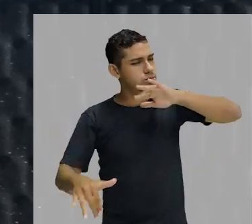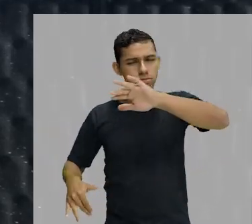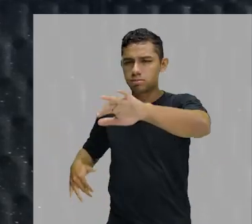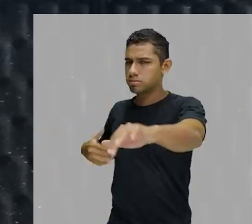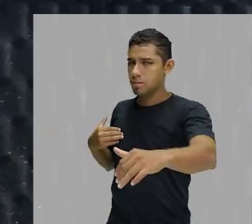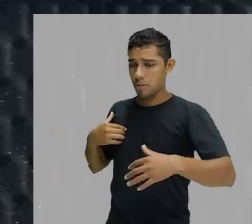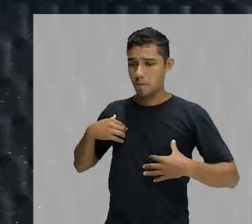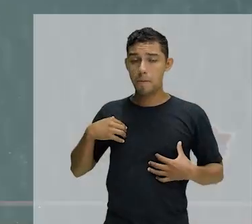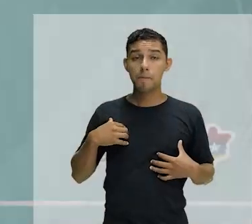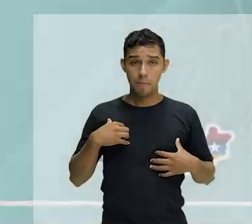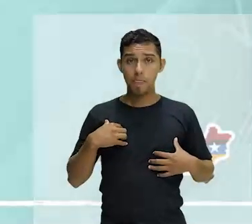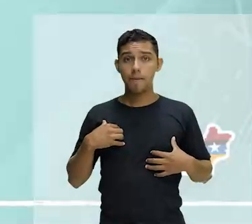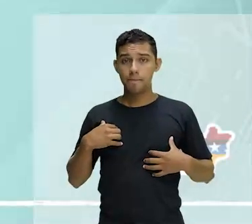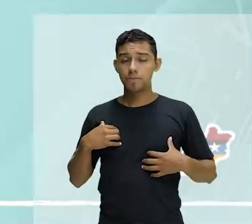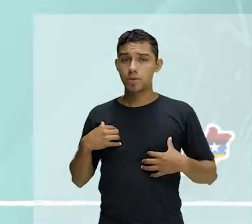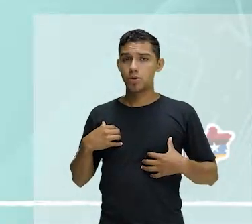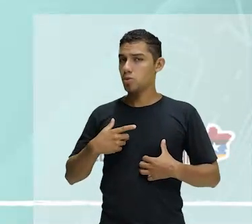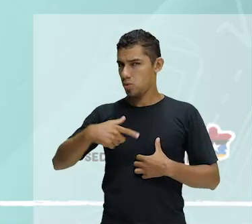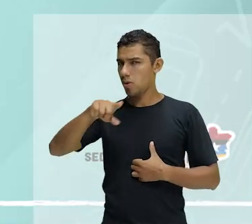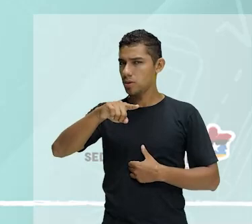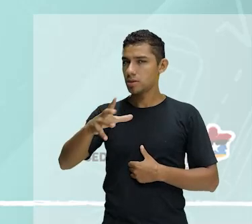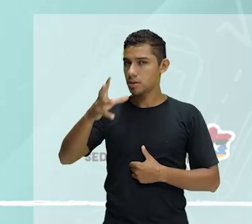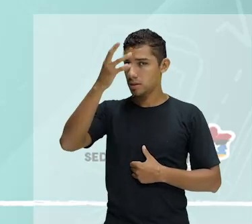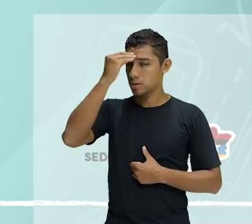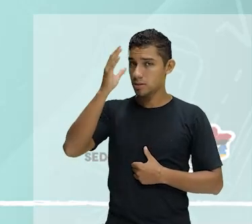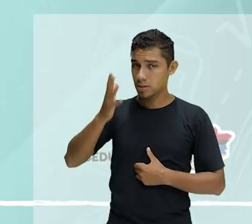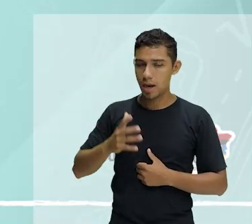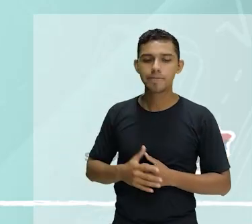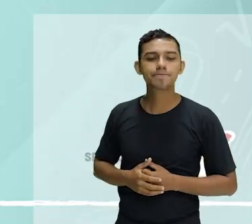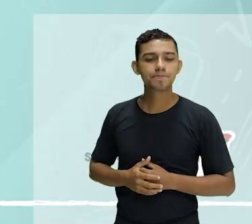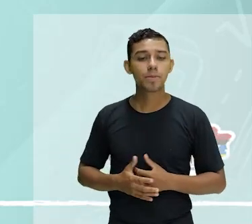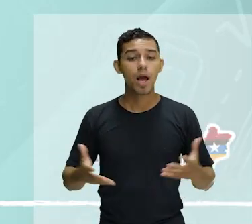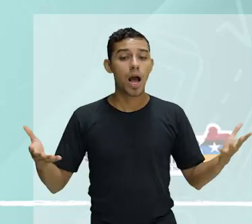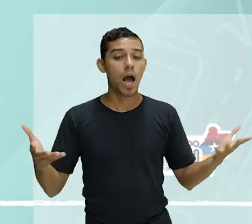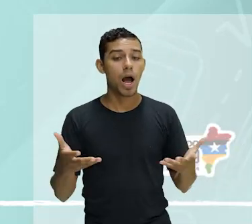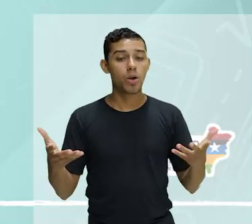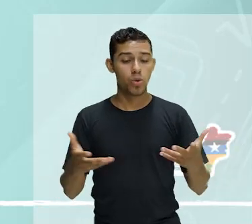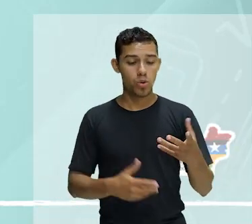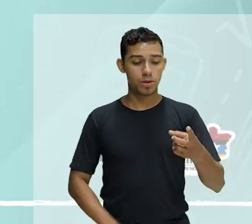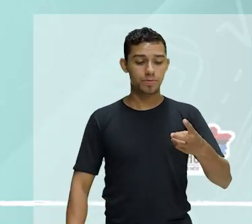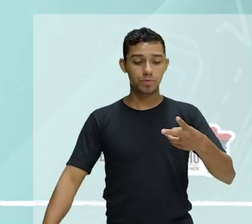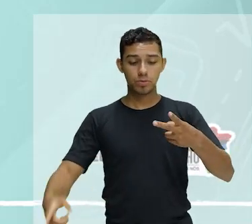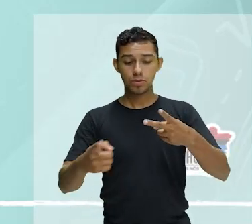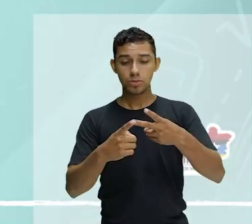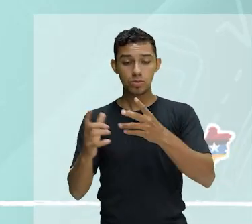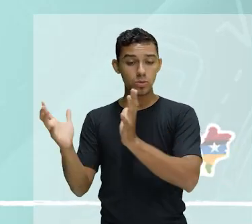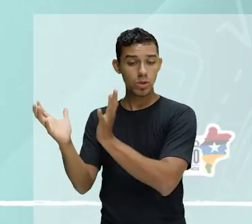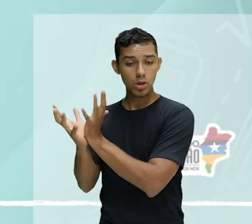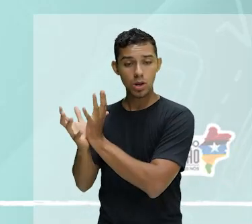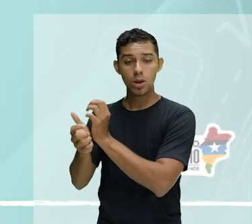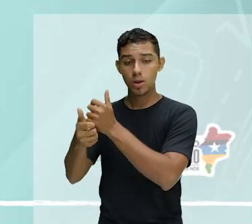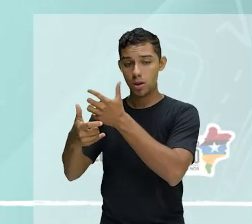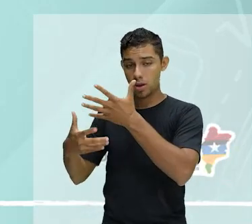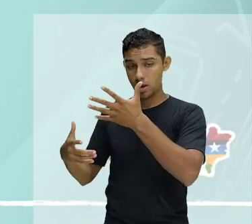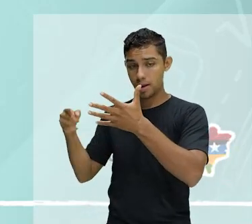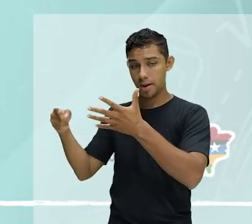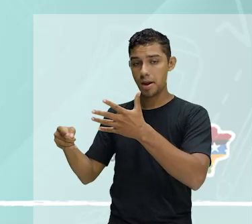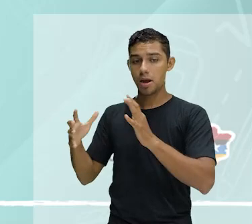estão craques. Aí vamos entrar agora aqui nas capacidades coordenadas, que é o que eu quero trazer para